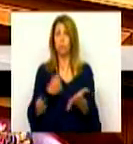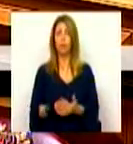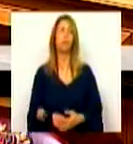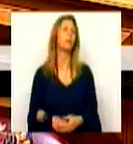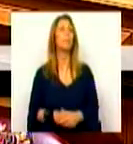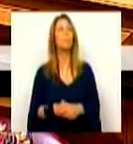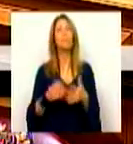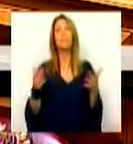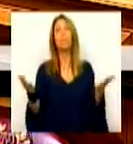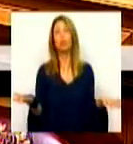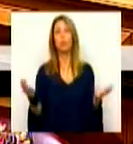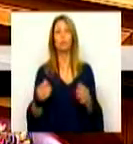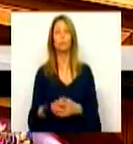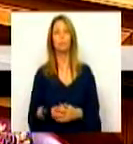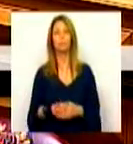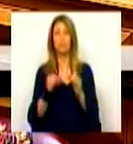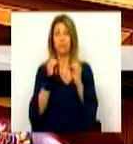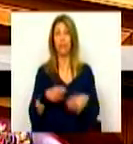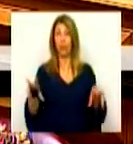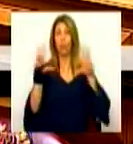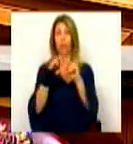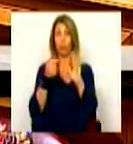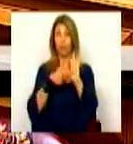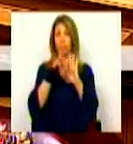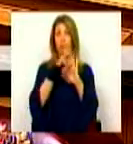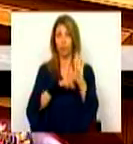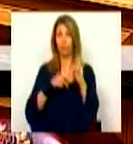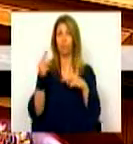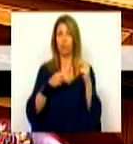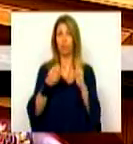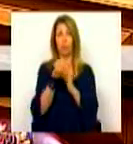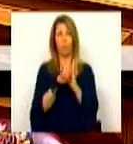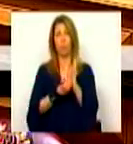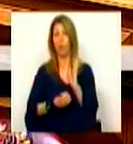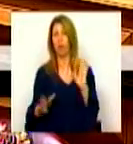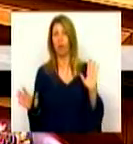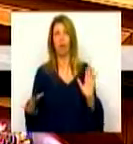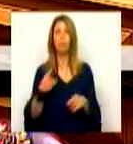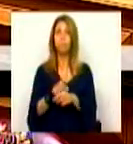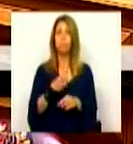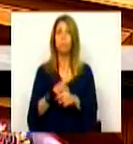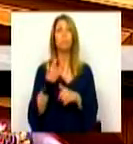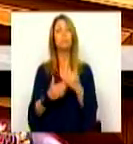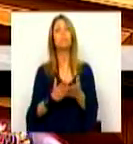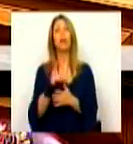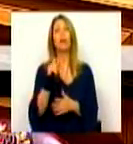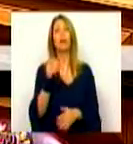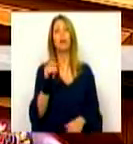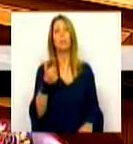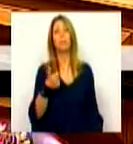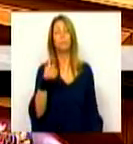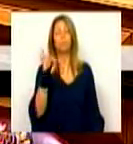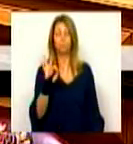Portanto, nada de inovador neste regime fiscal e mantém-se aquilo que já está no EBF, que